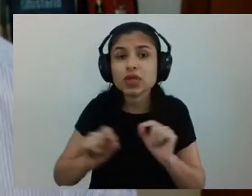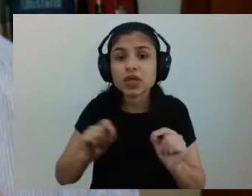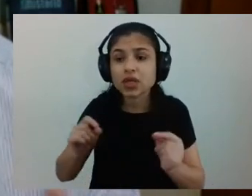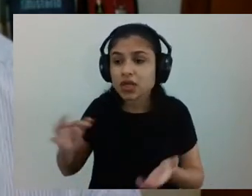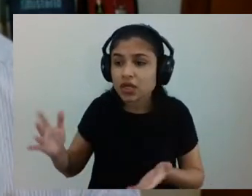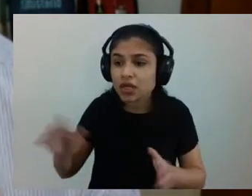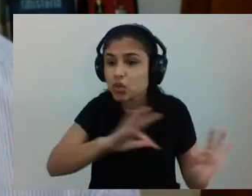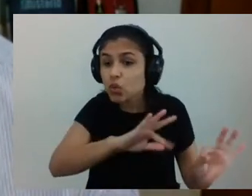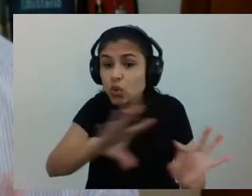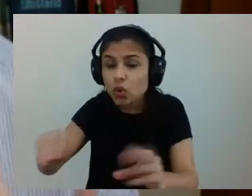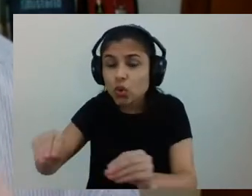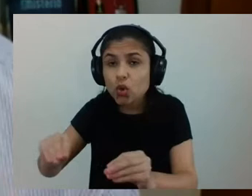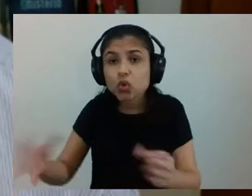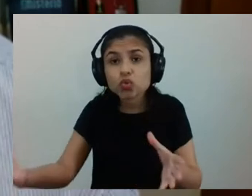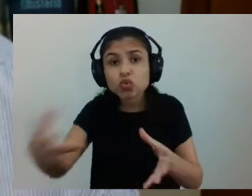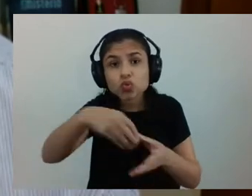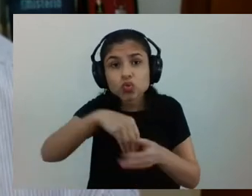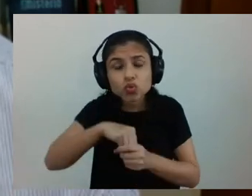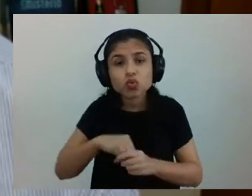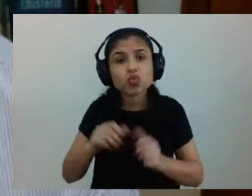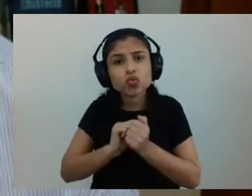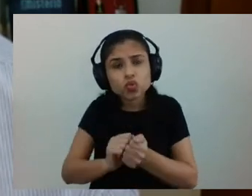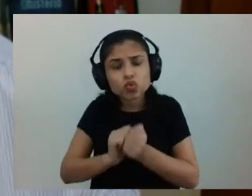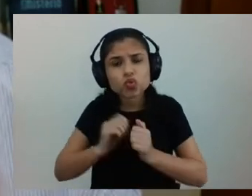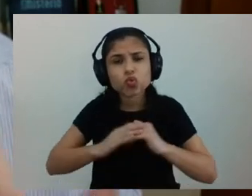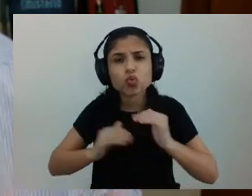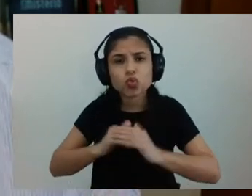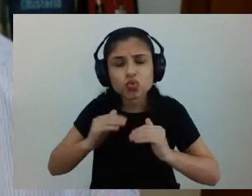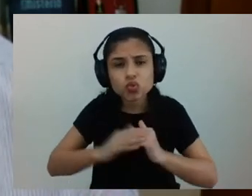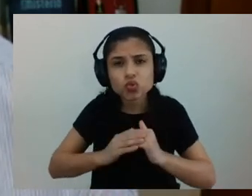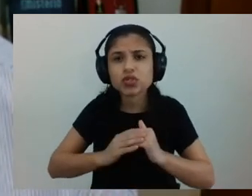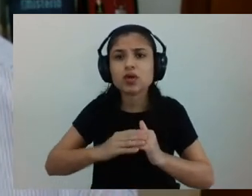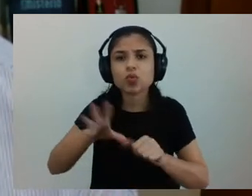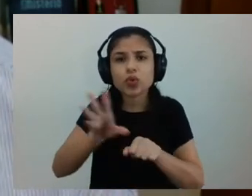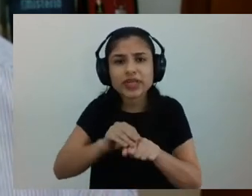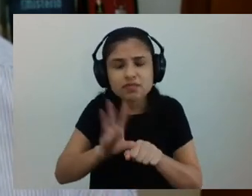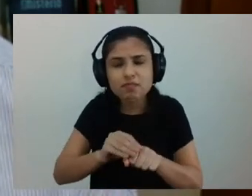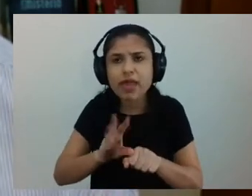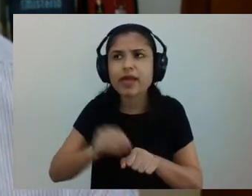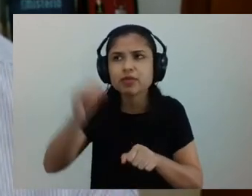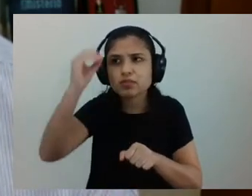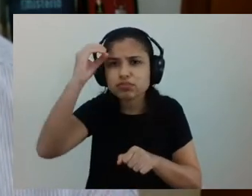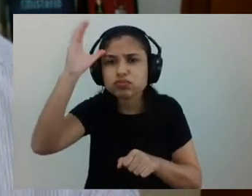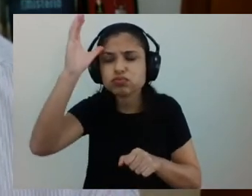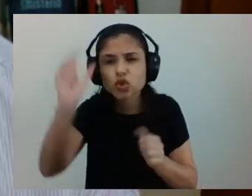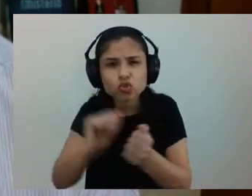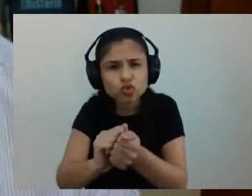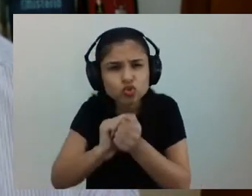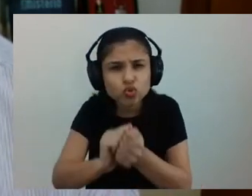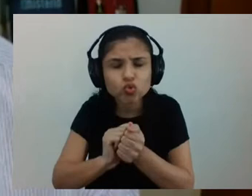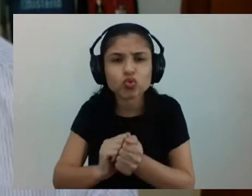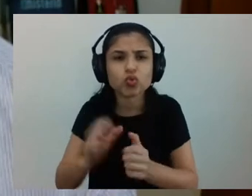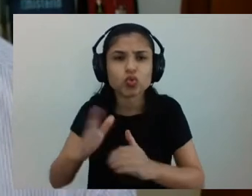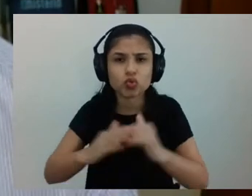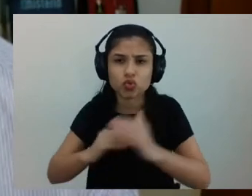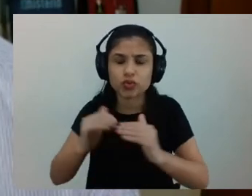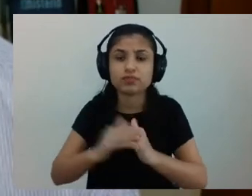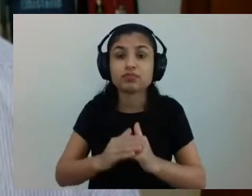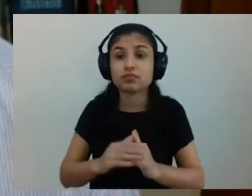construção coletiva do conhecimento, uma construção coletiva do saber. A UFSCar é uma